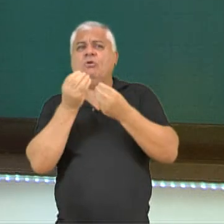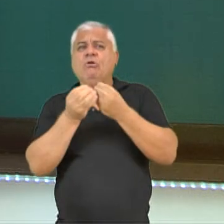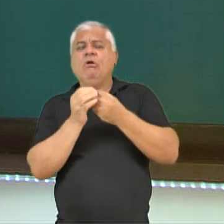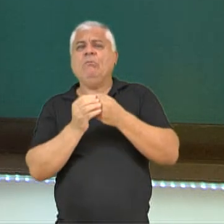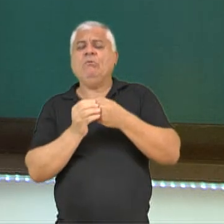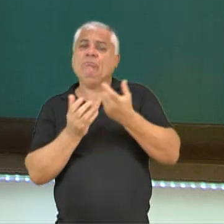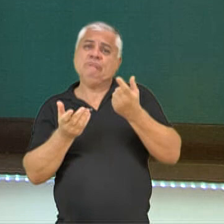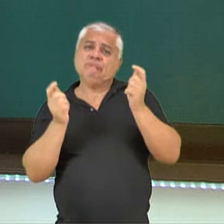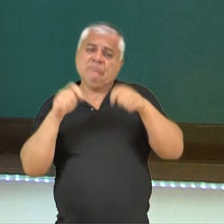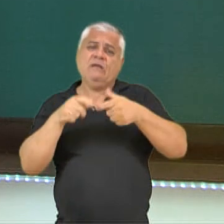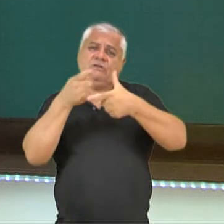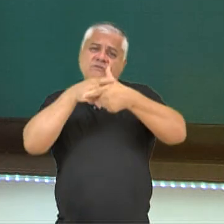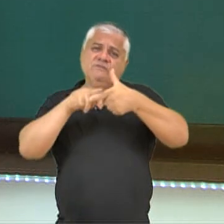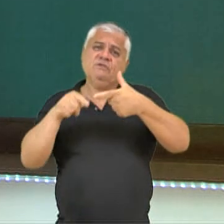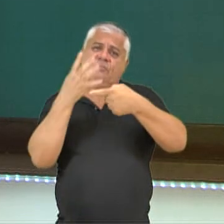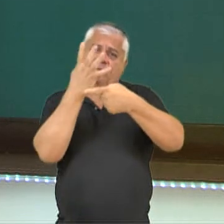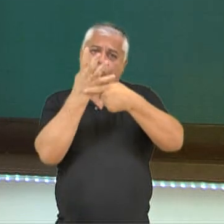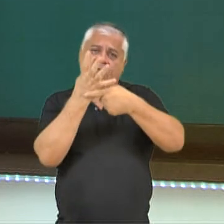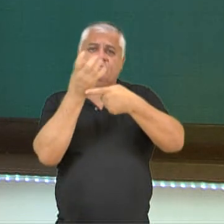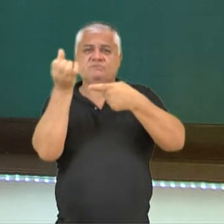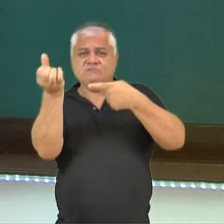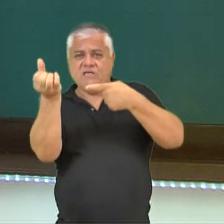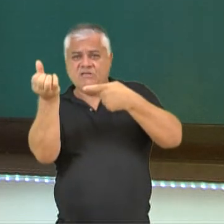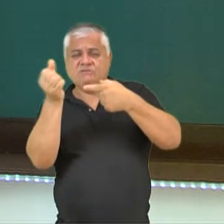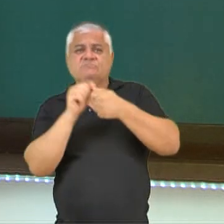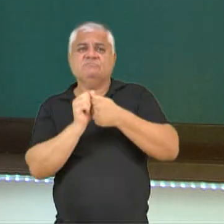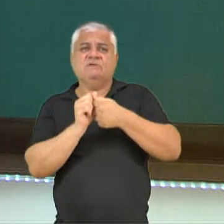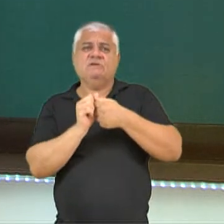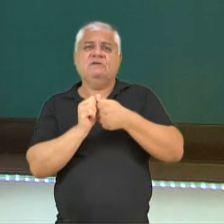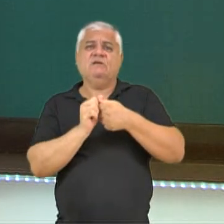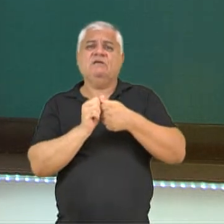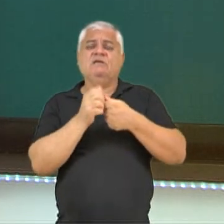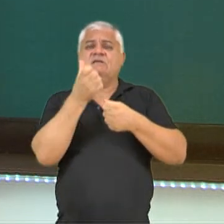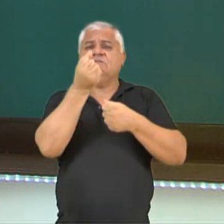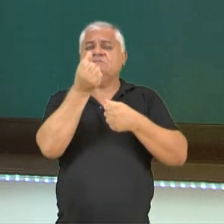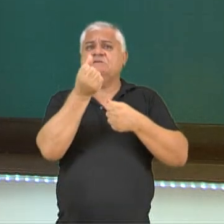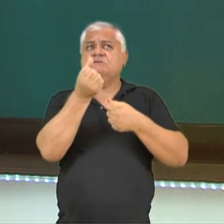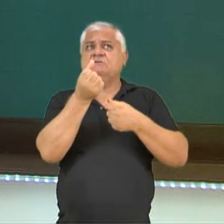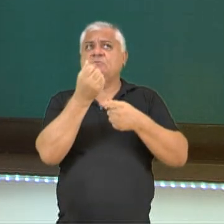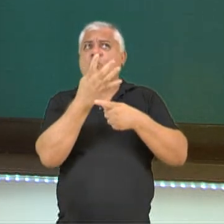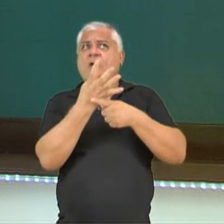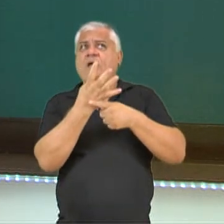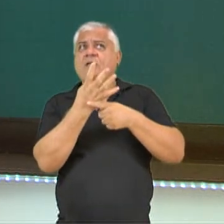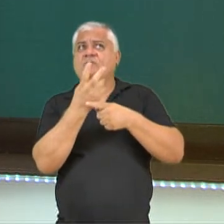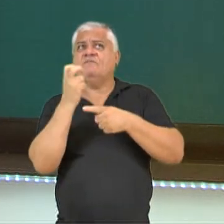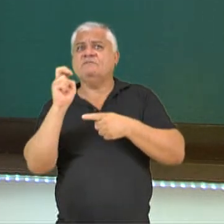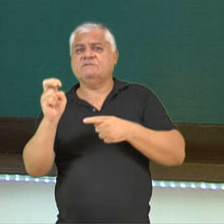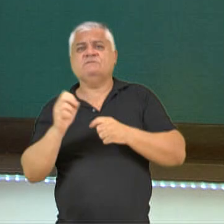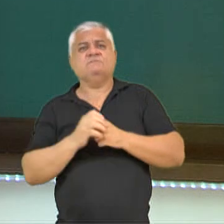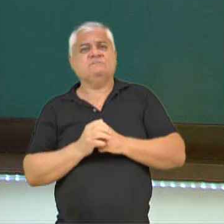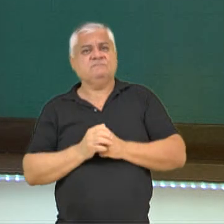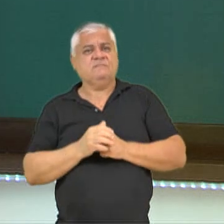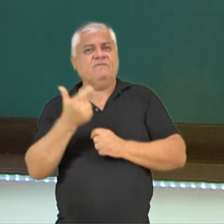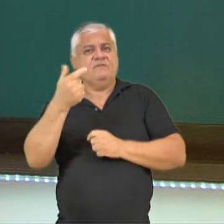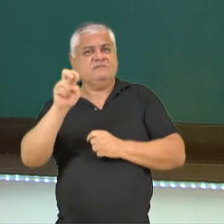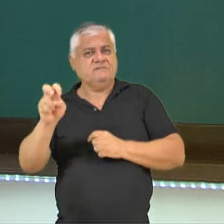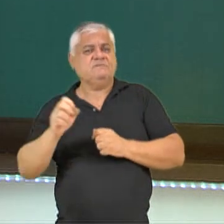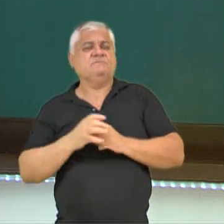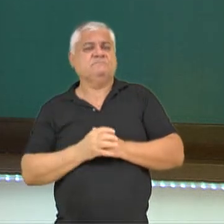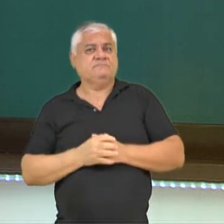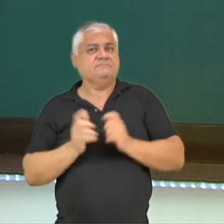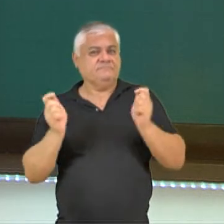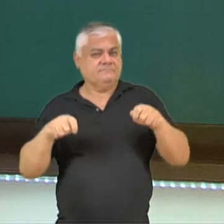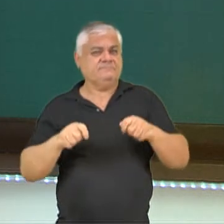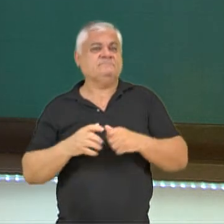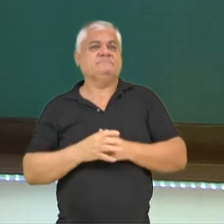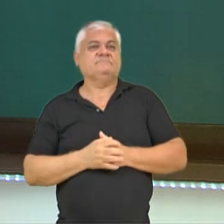dividir por 4, né? 24 por 4, 6. 100 por 4, 25. É muito melhor trabalhar com números menores, vai